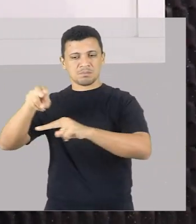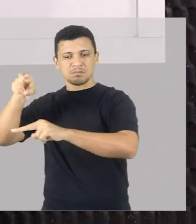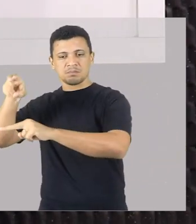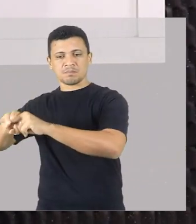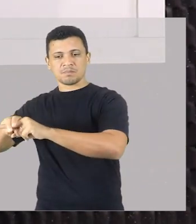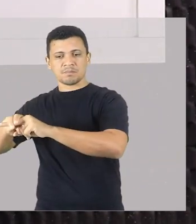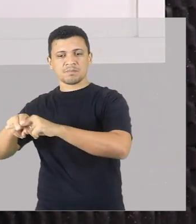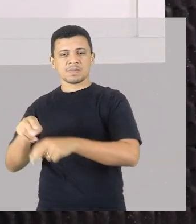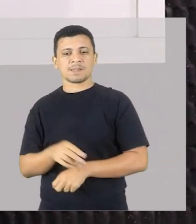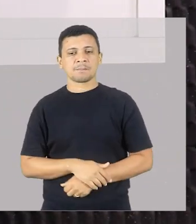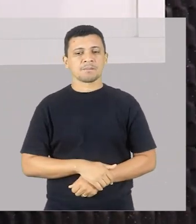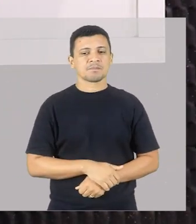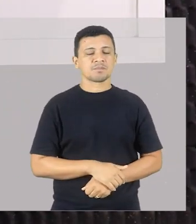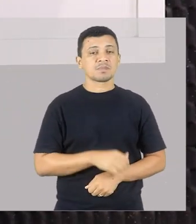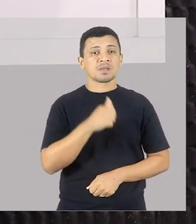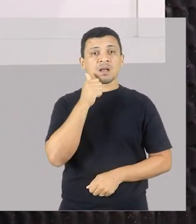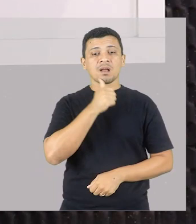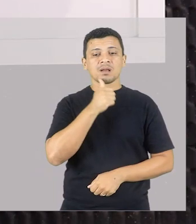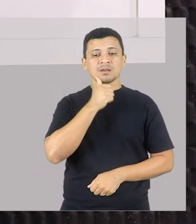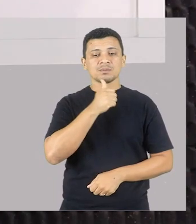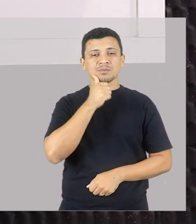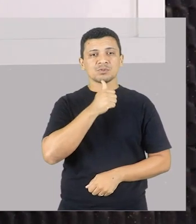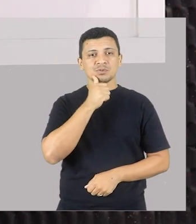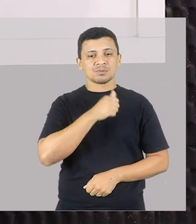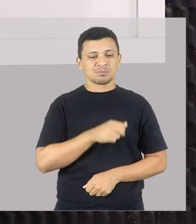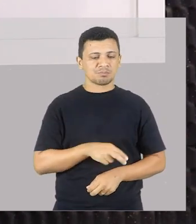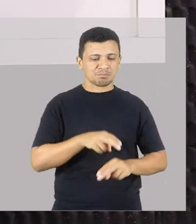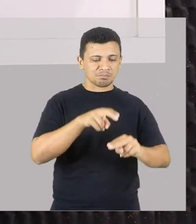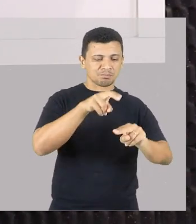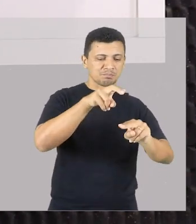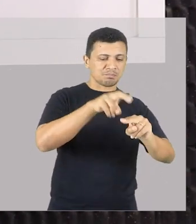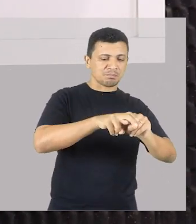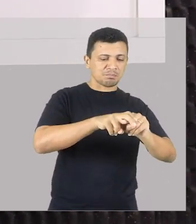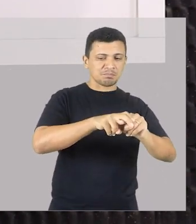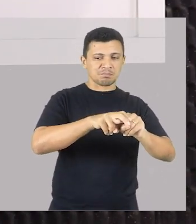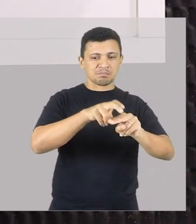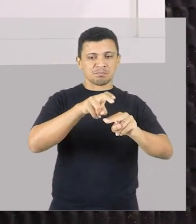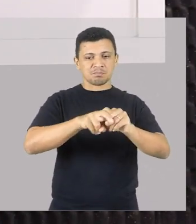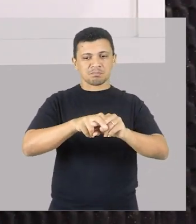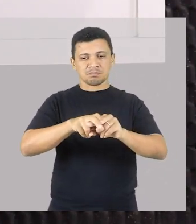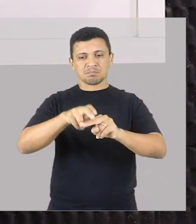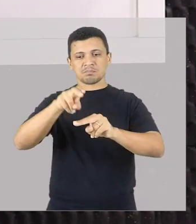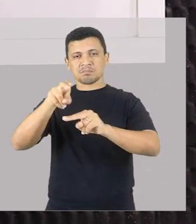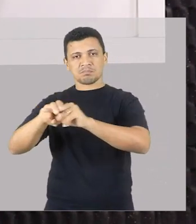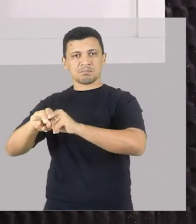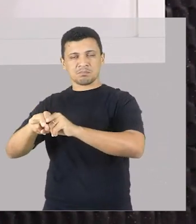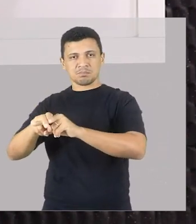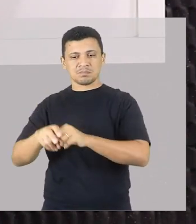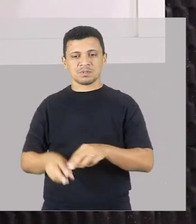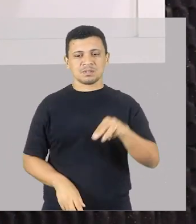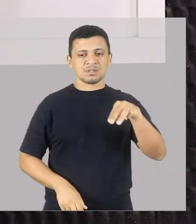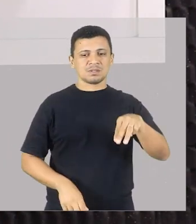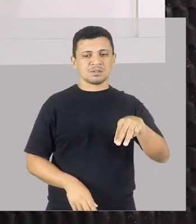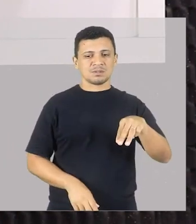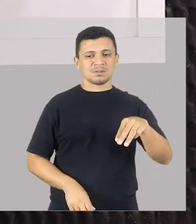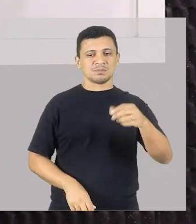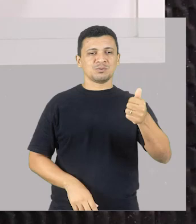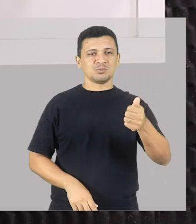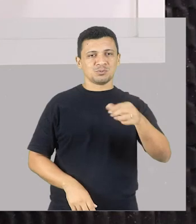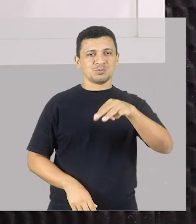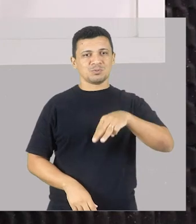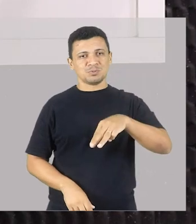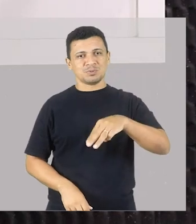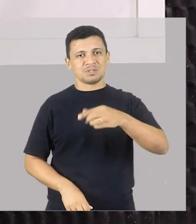E as meninas sentassem aqui. Na 1, menina 2, menina